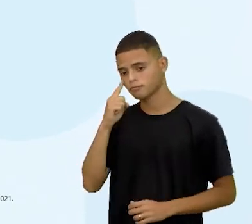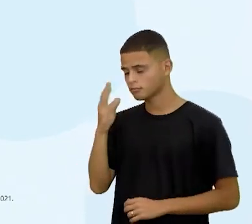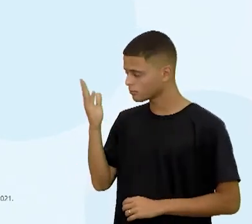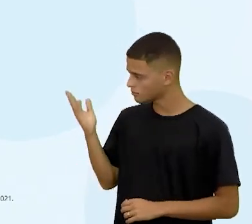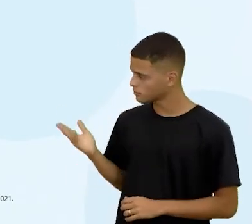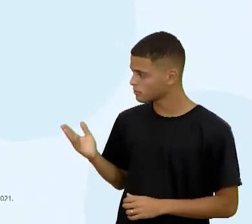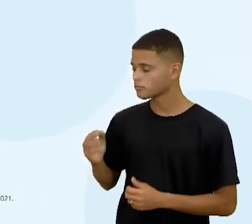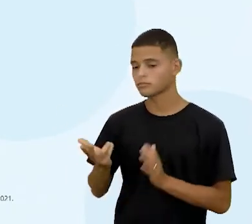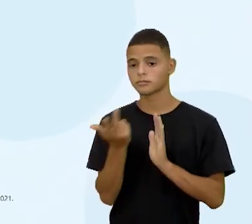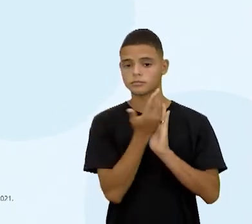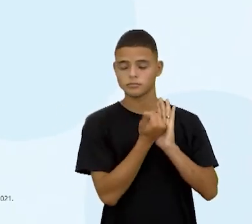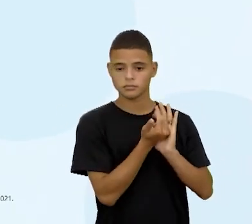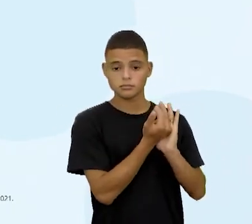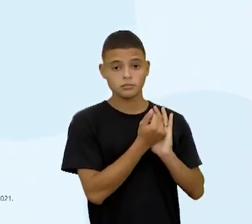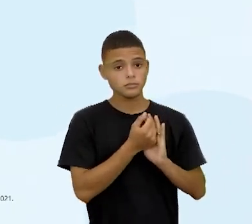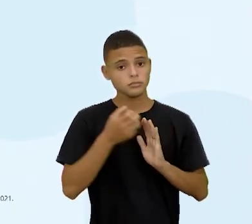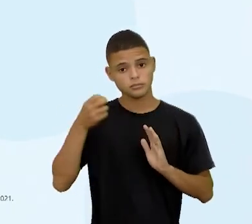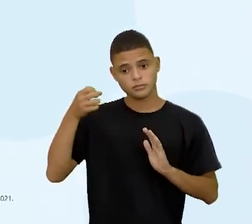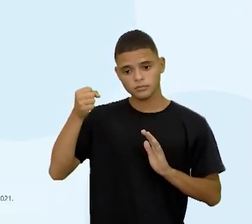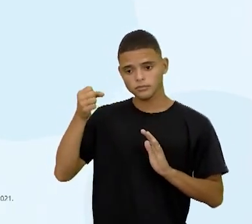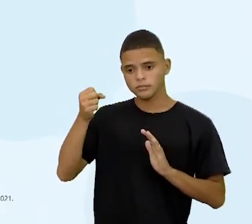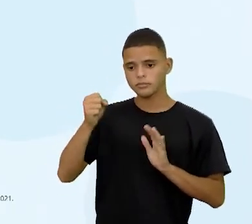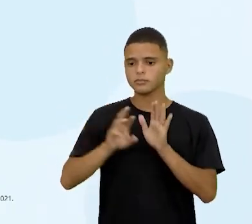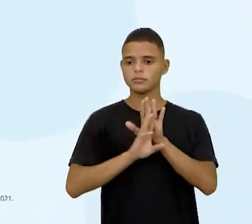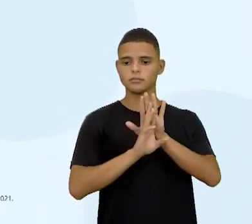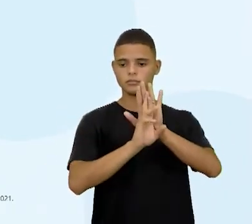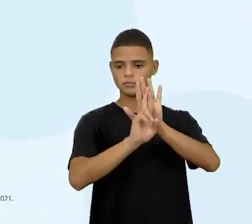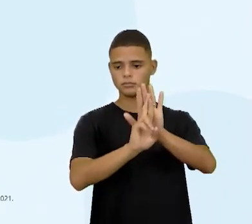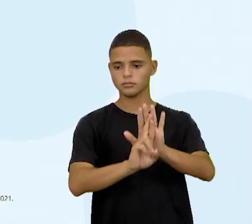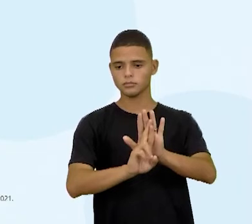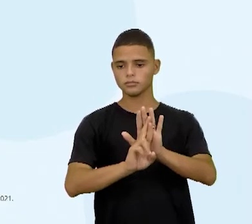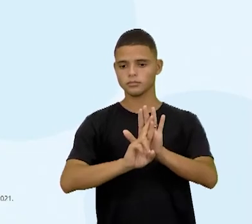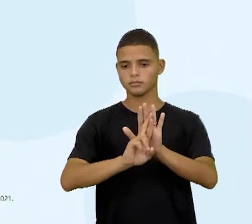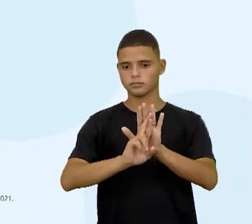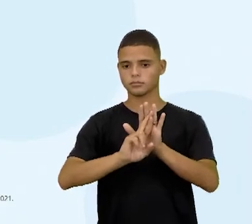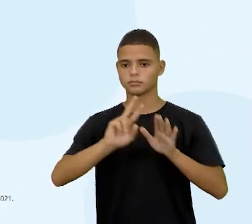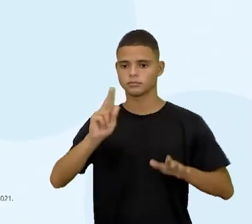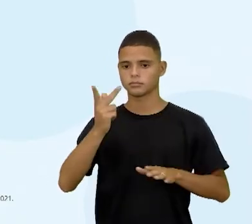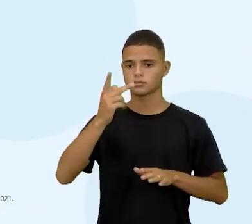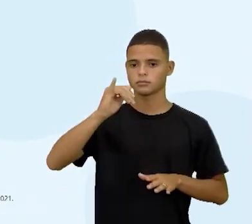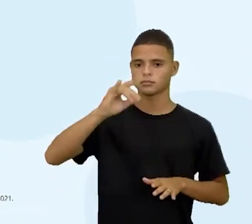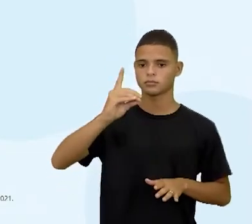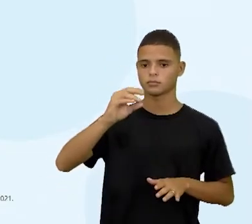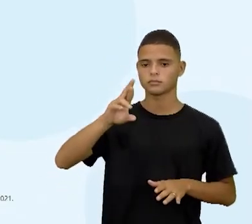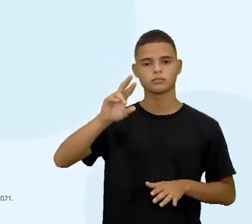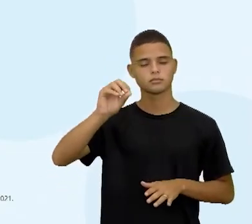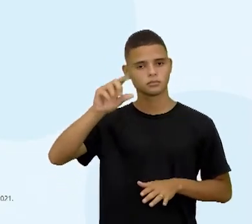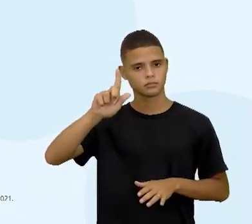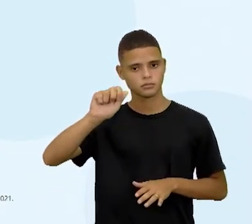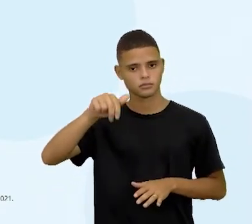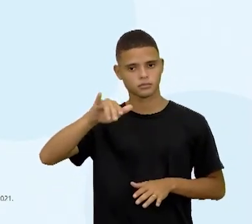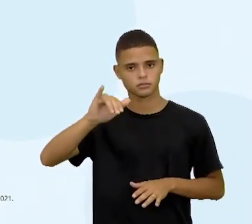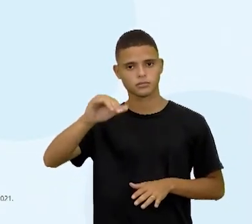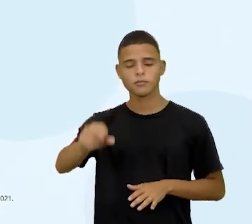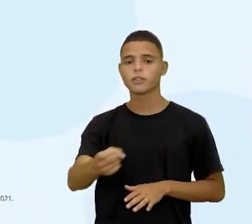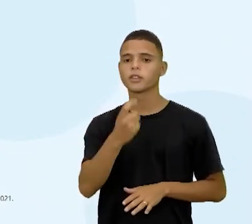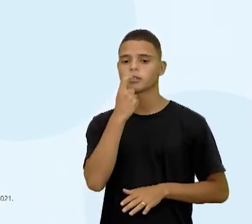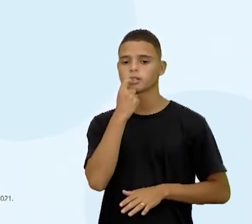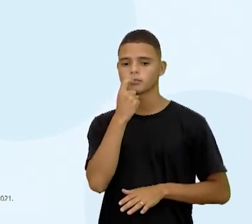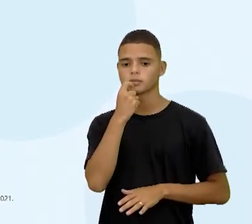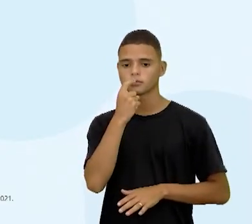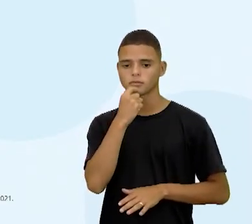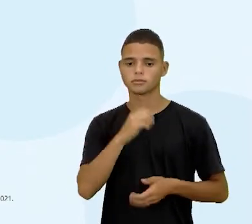aí na imagem, o branquinho, ele representa o hidrogênio. E o vermelho, ele representa